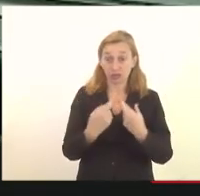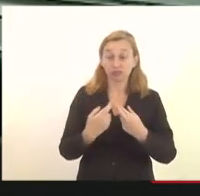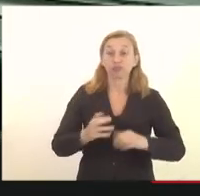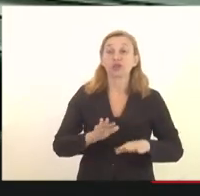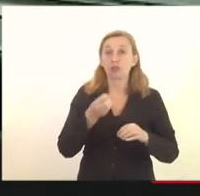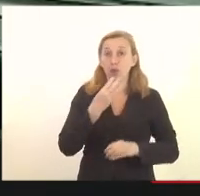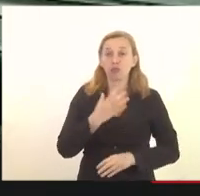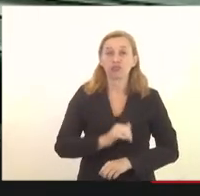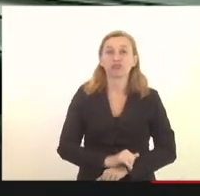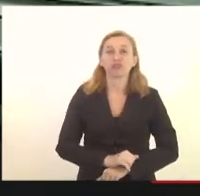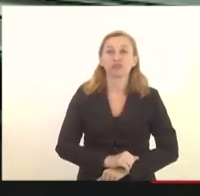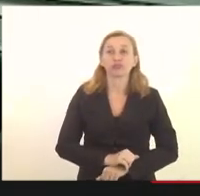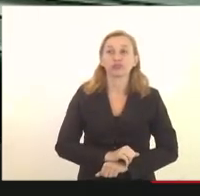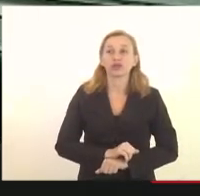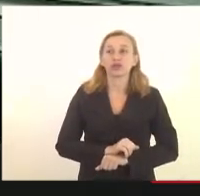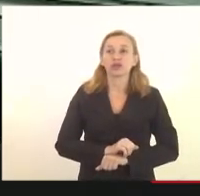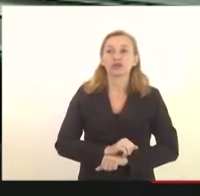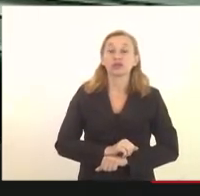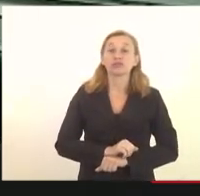Bom,